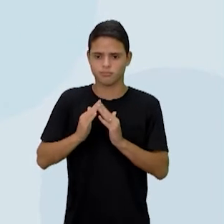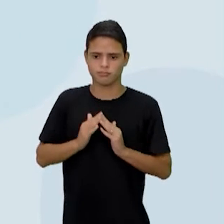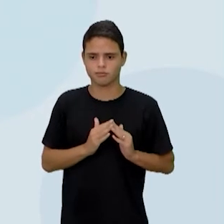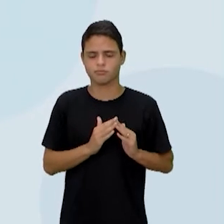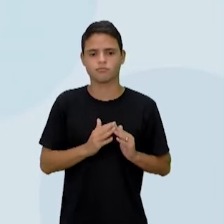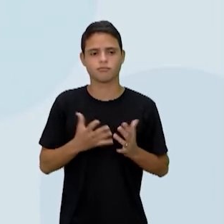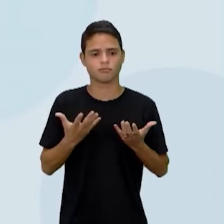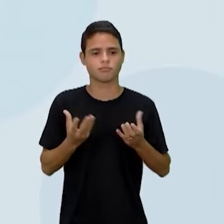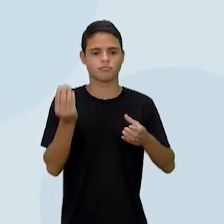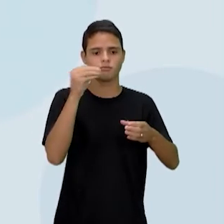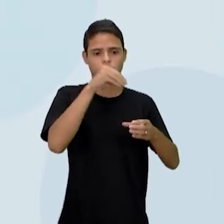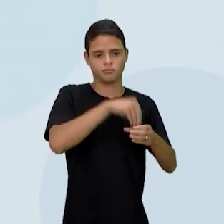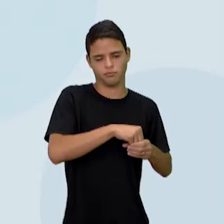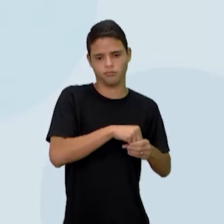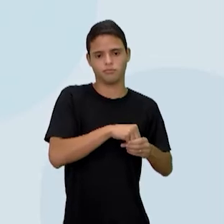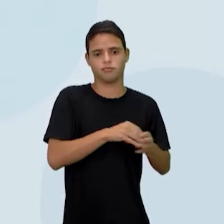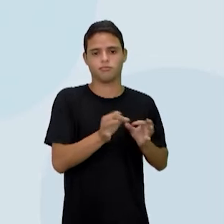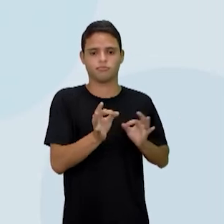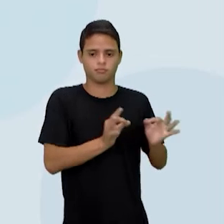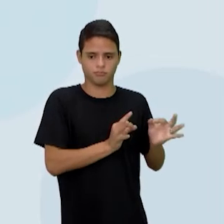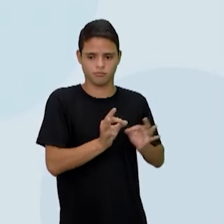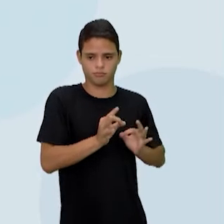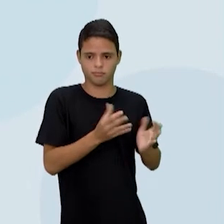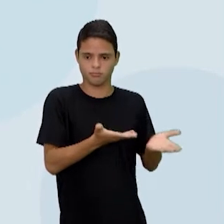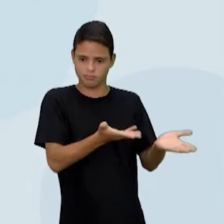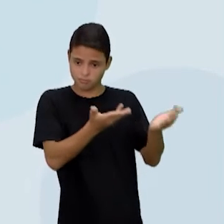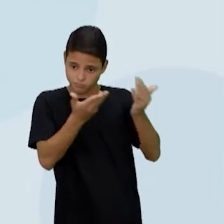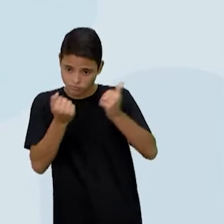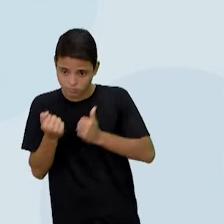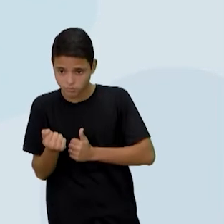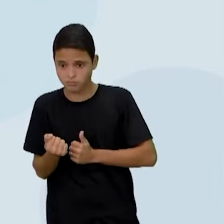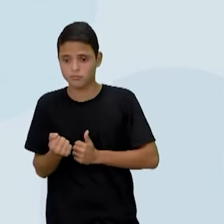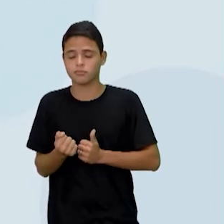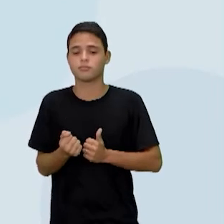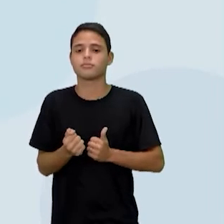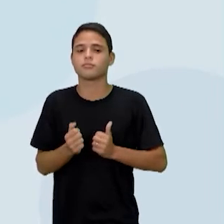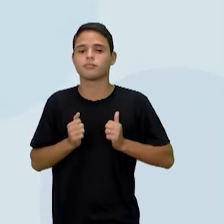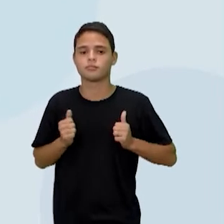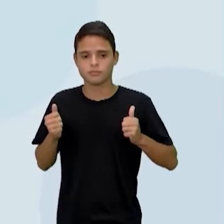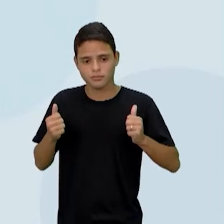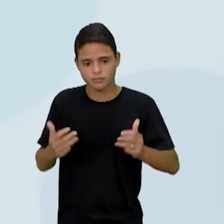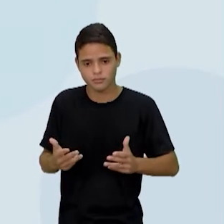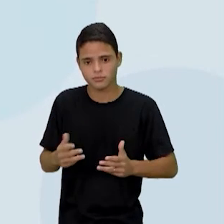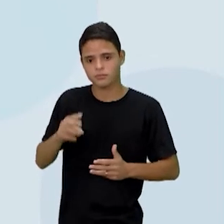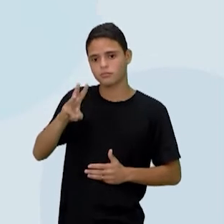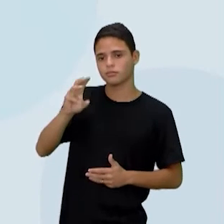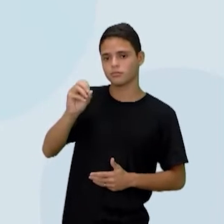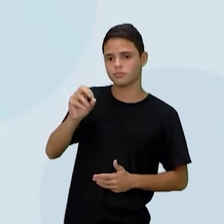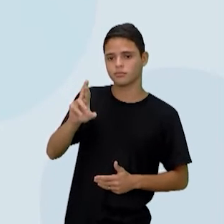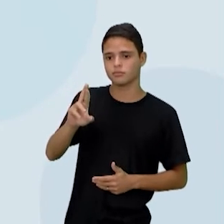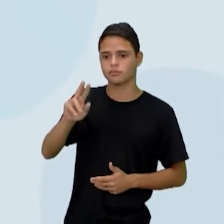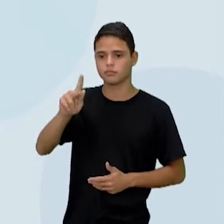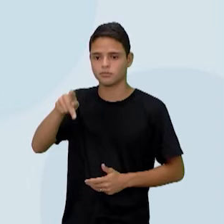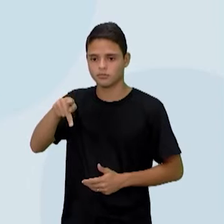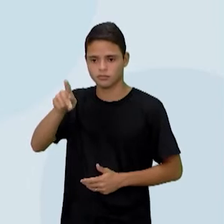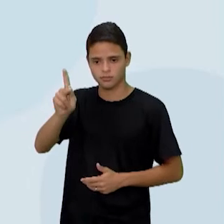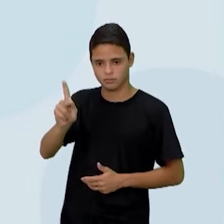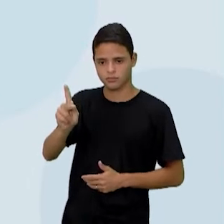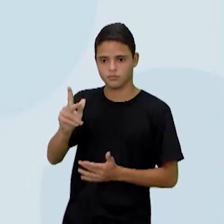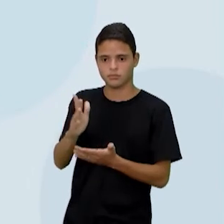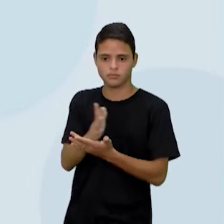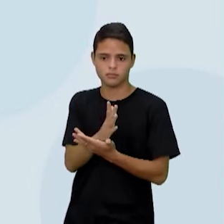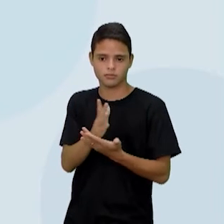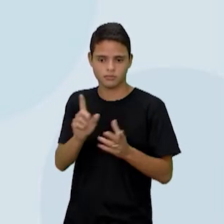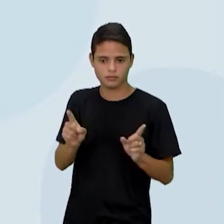gente quer inserir esse projeto e nós chamamos essas pessoas para participar conosco de workshops, oficinas de dança, né,